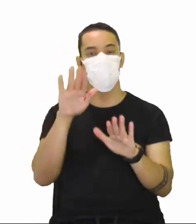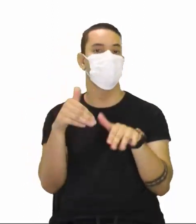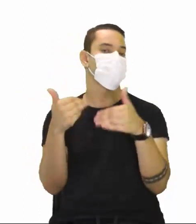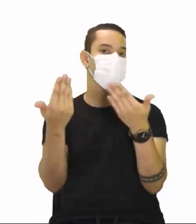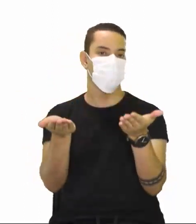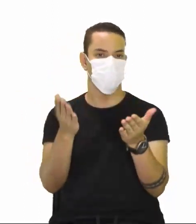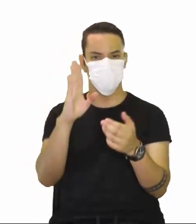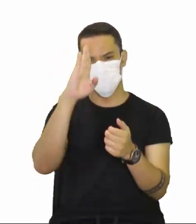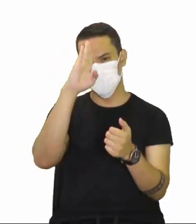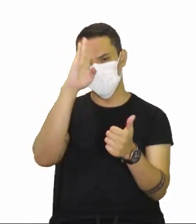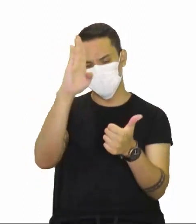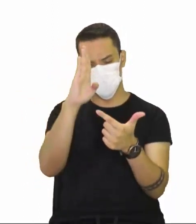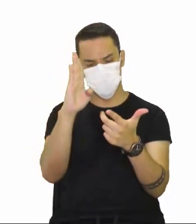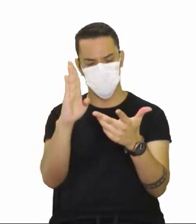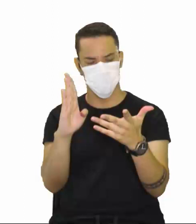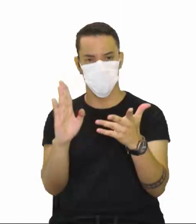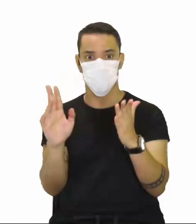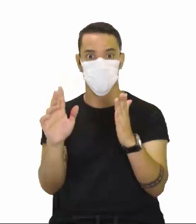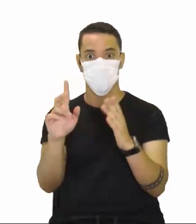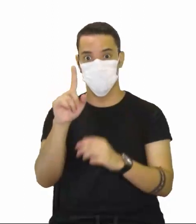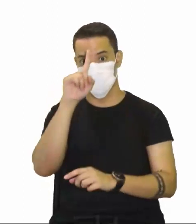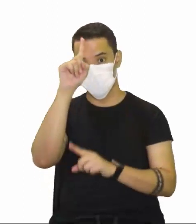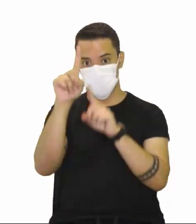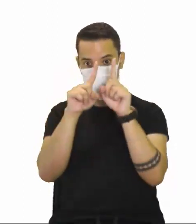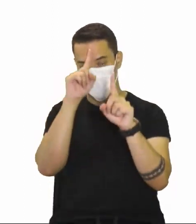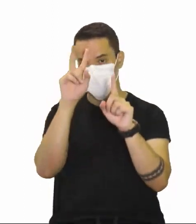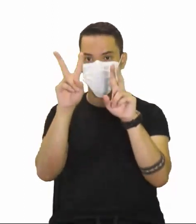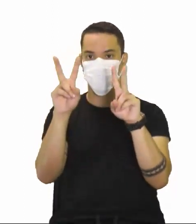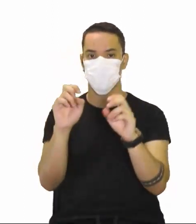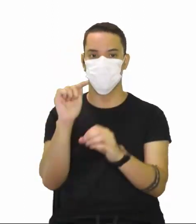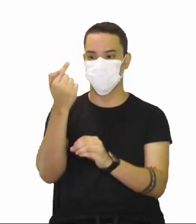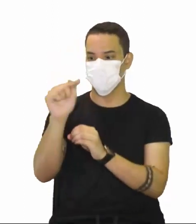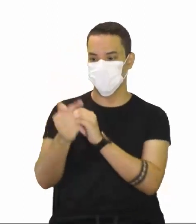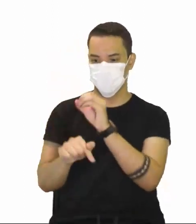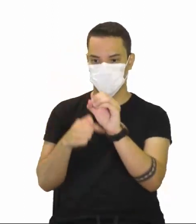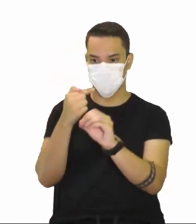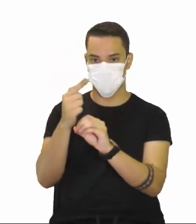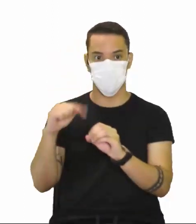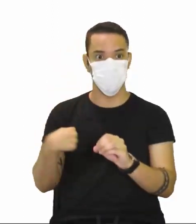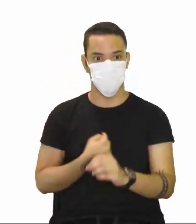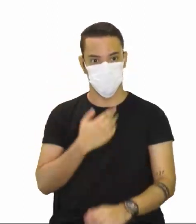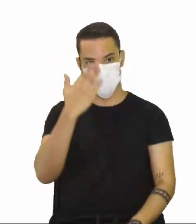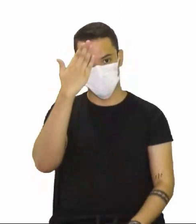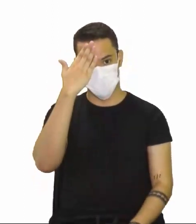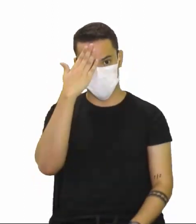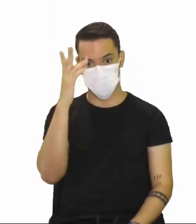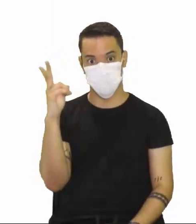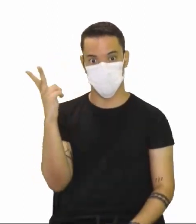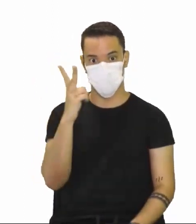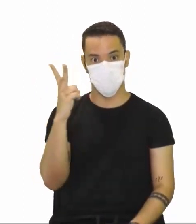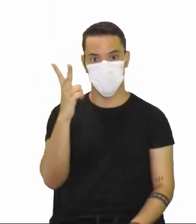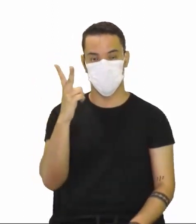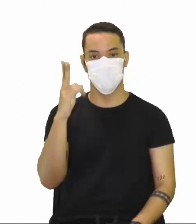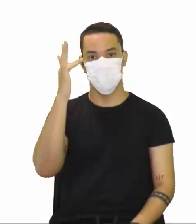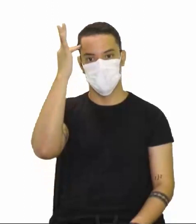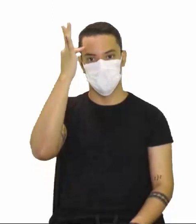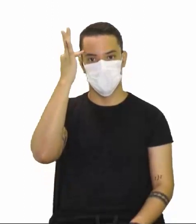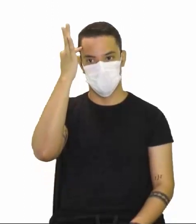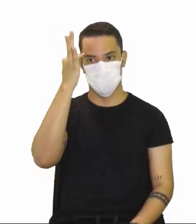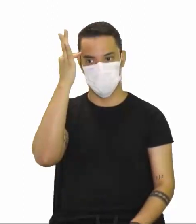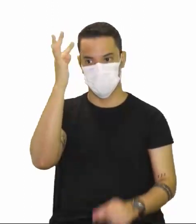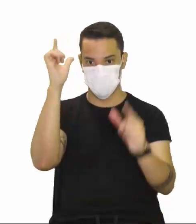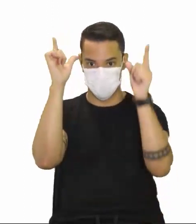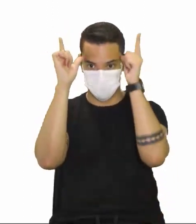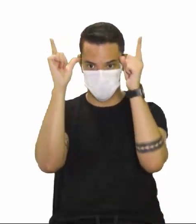foram as primeiras ideias sobre átomos. Sabemos que Leucipo e Demócrito foram